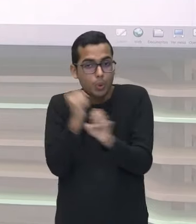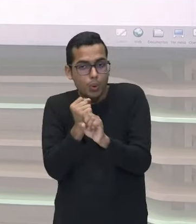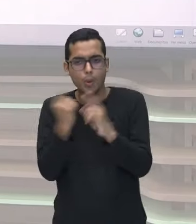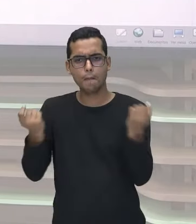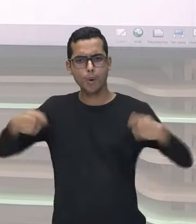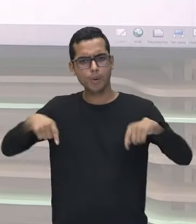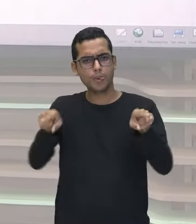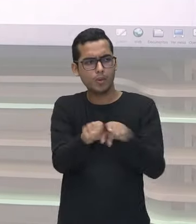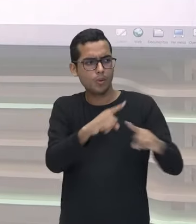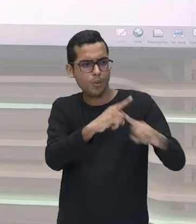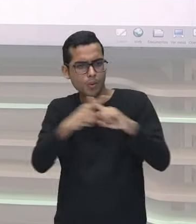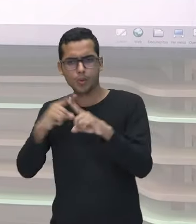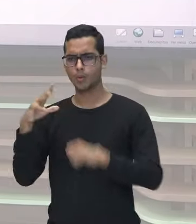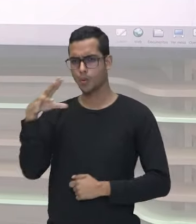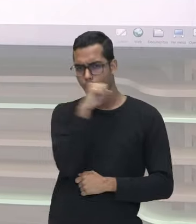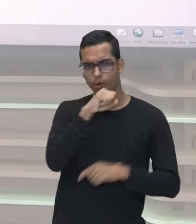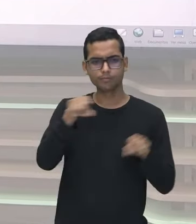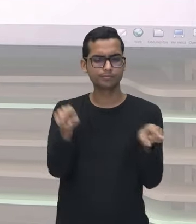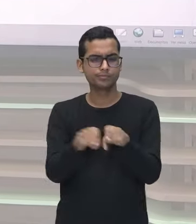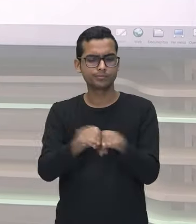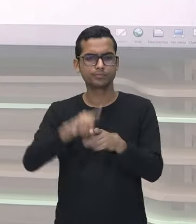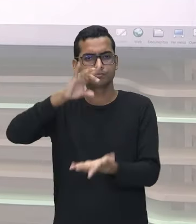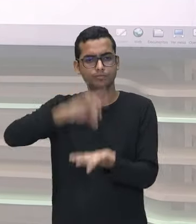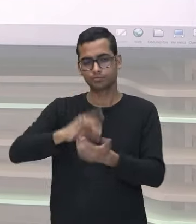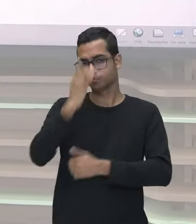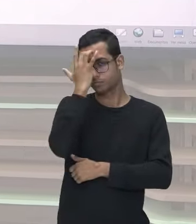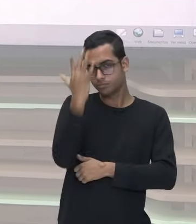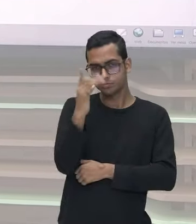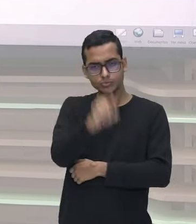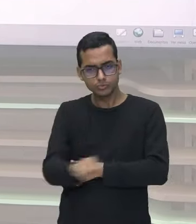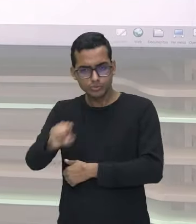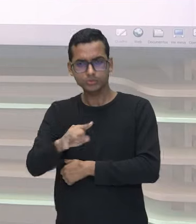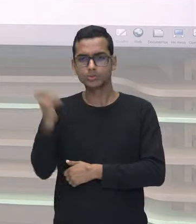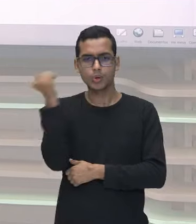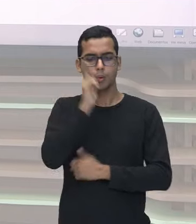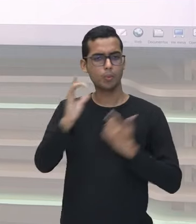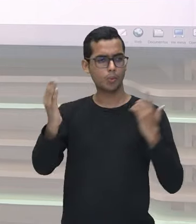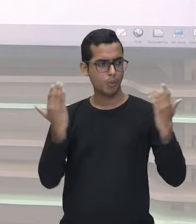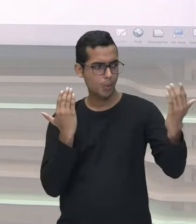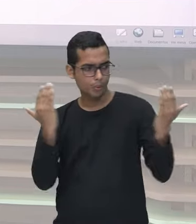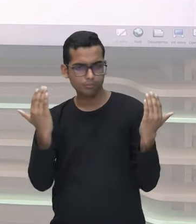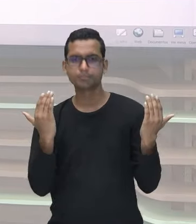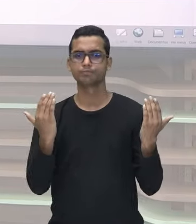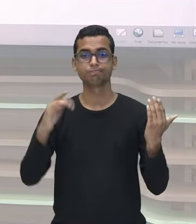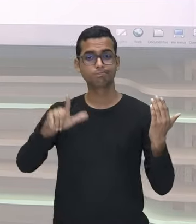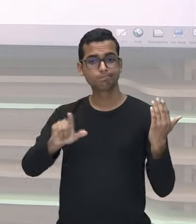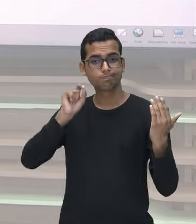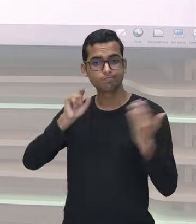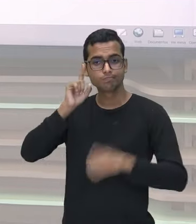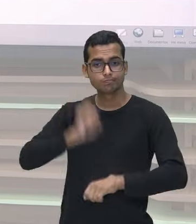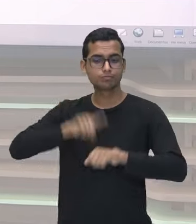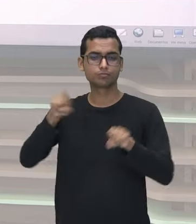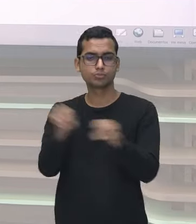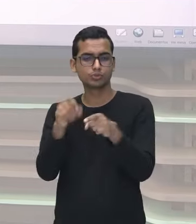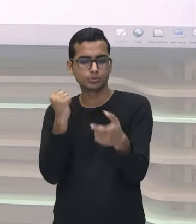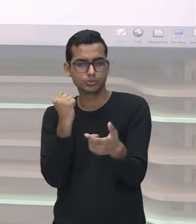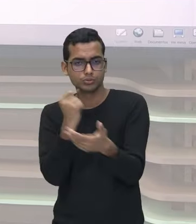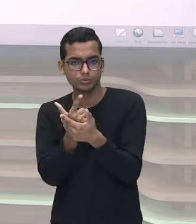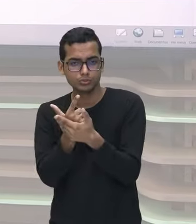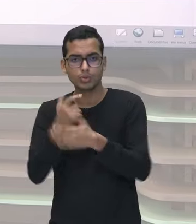uma forma rápida, de uma forma prática, você teria um bom parâmetro para escolher em comprar a